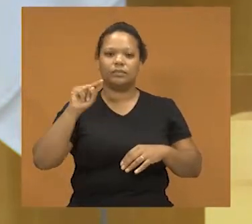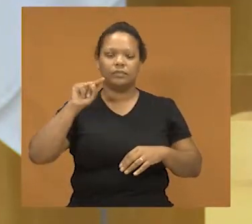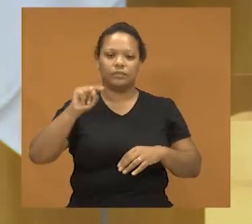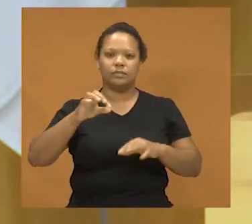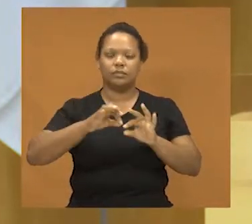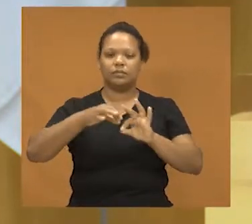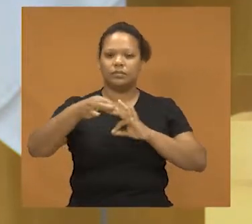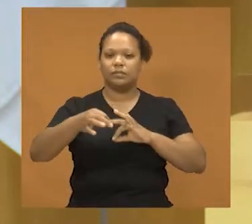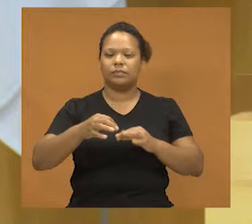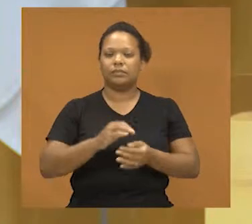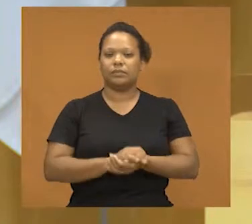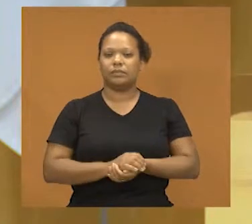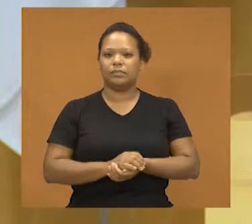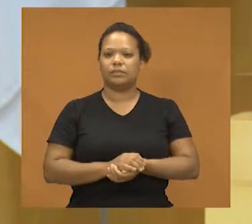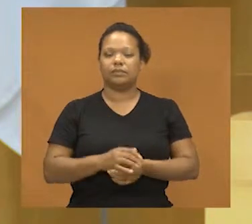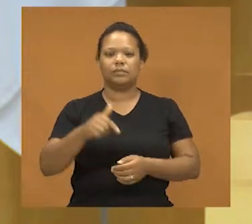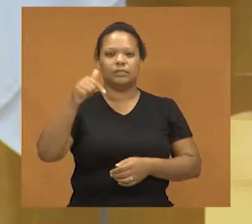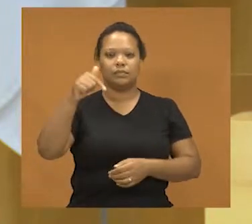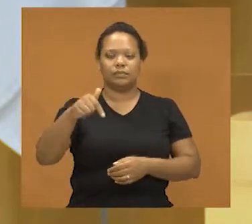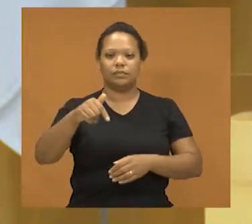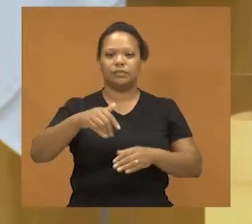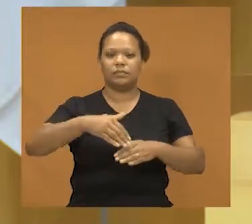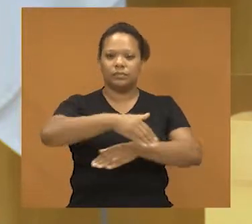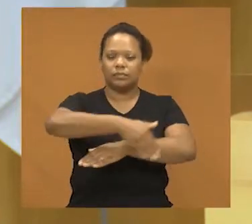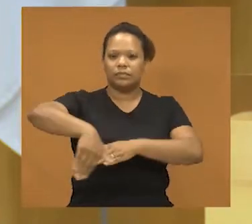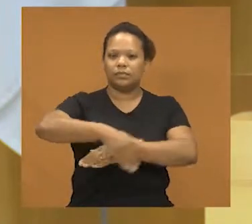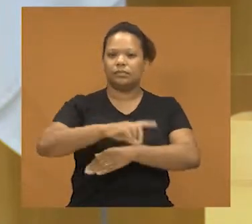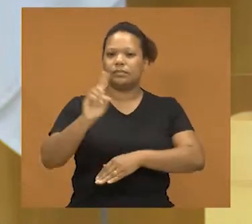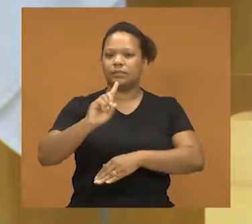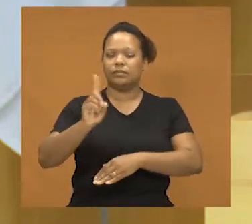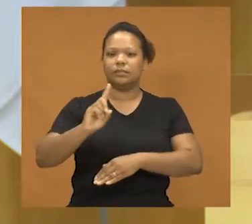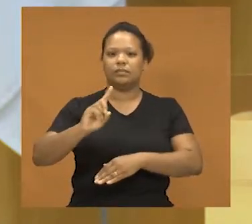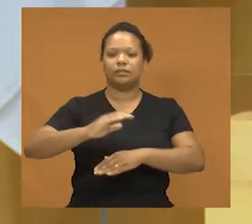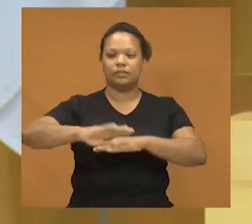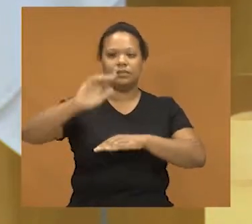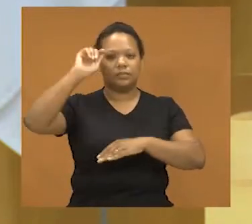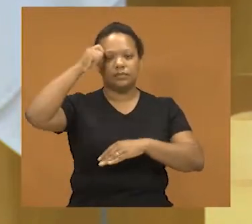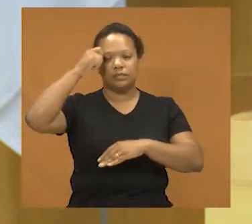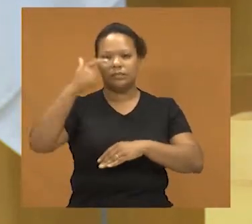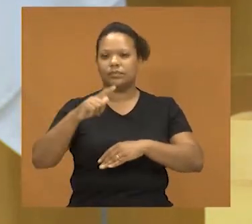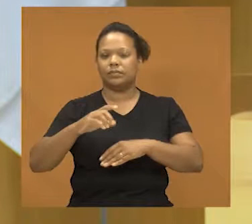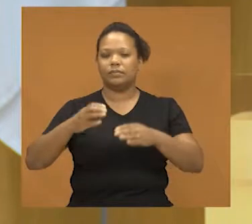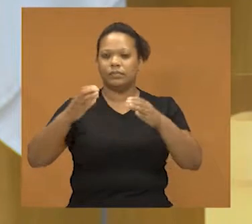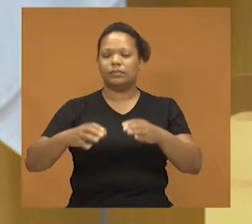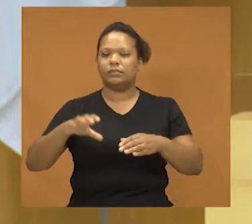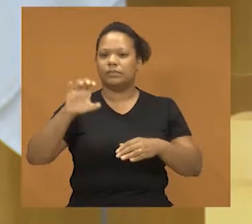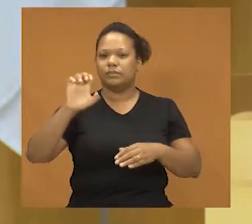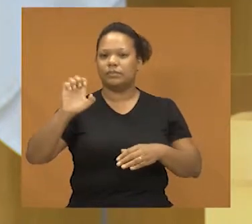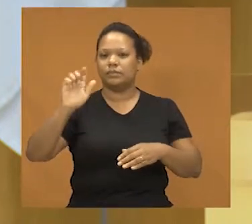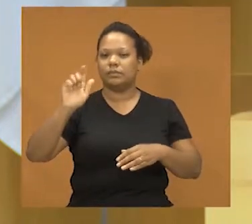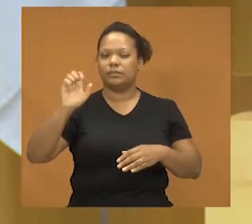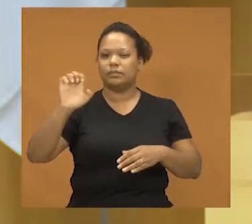quadrados, possui 7 estradas não pavimentadas, não possui rede de esgoto, tá?